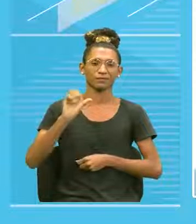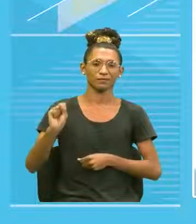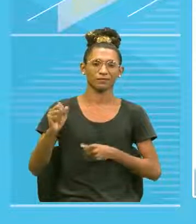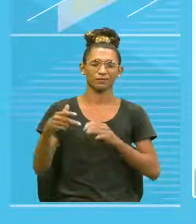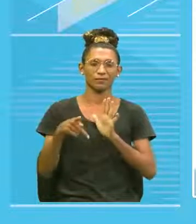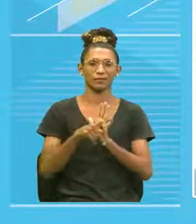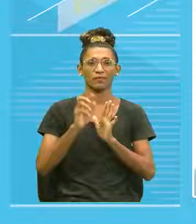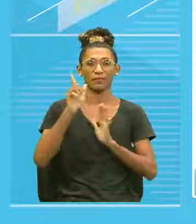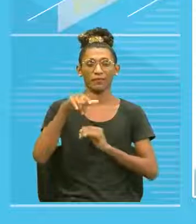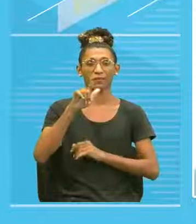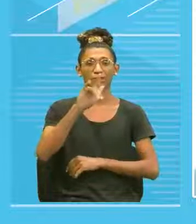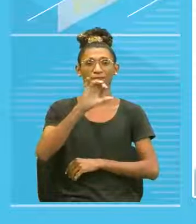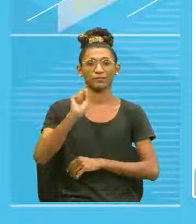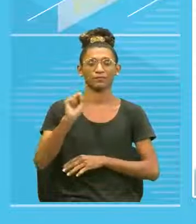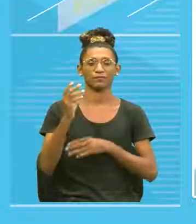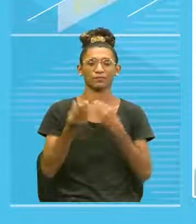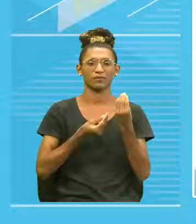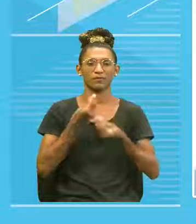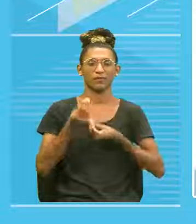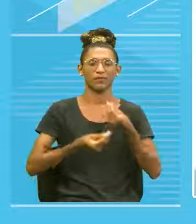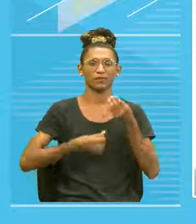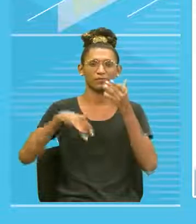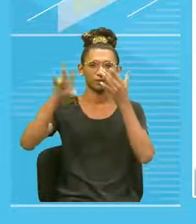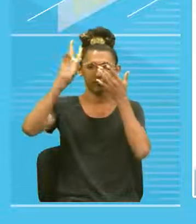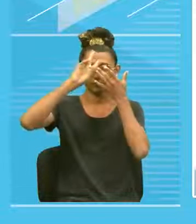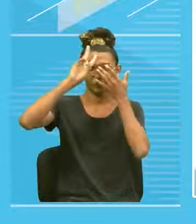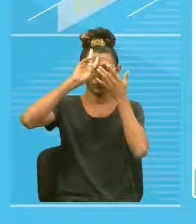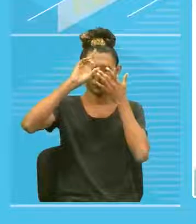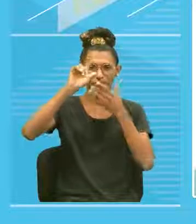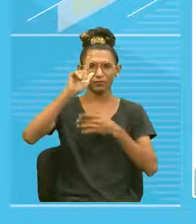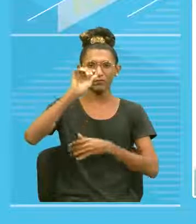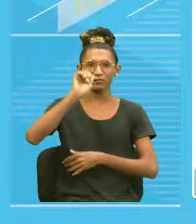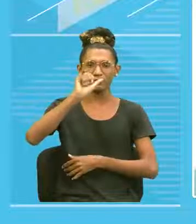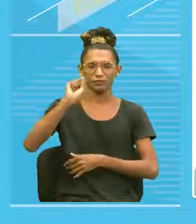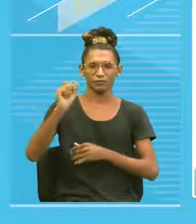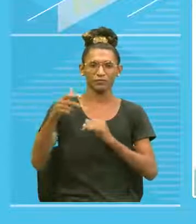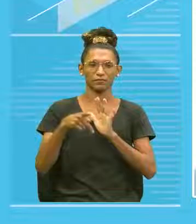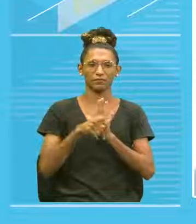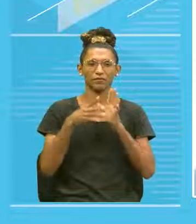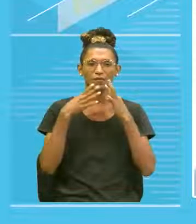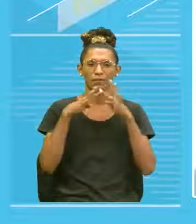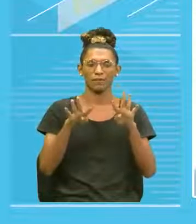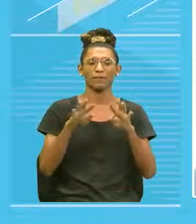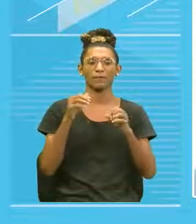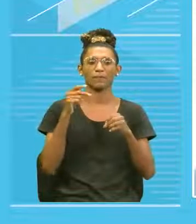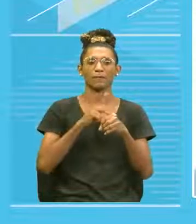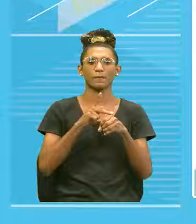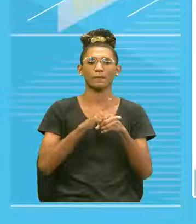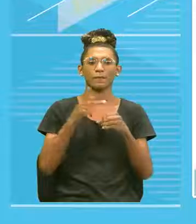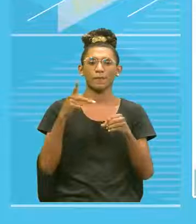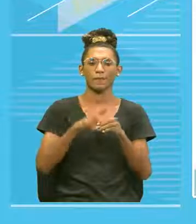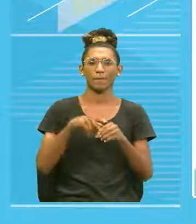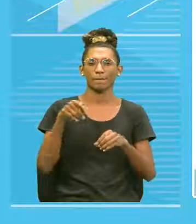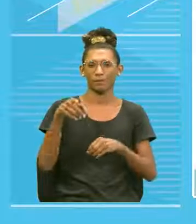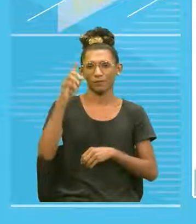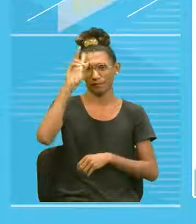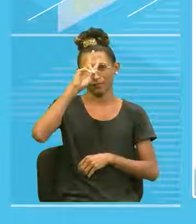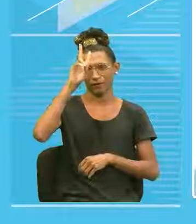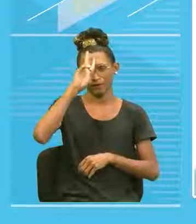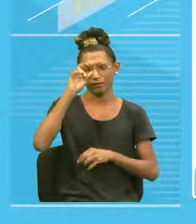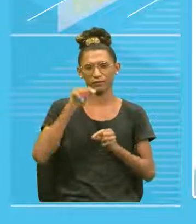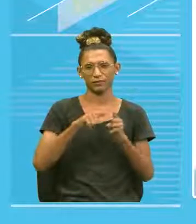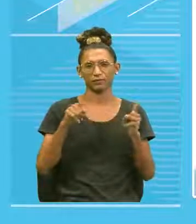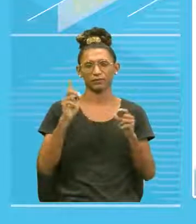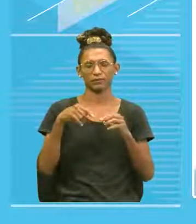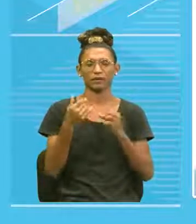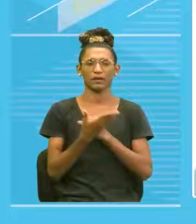o gás lembra do gás natural do petróleo pois ele é um gás só que não à